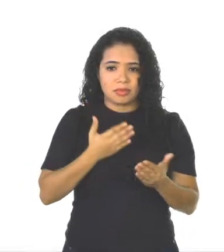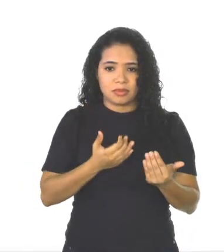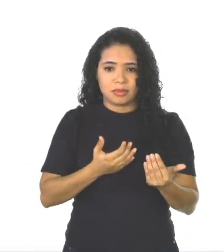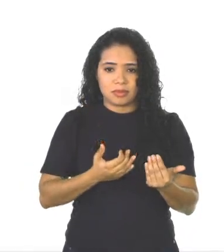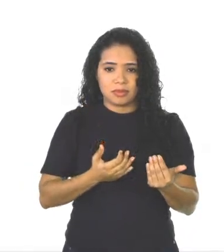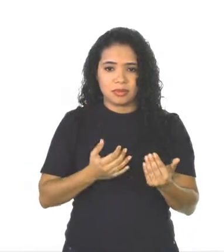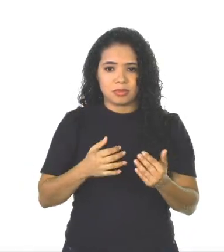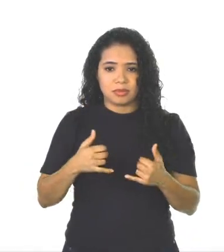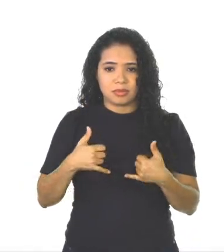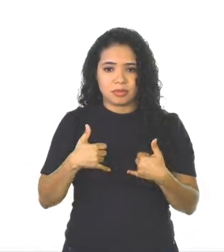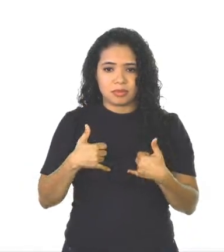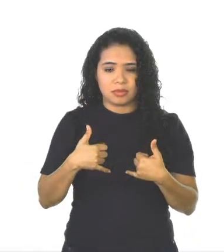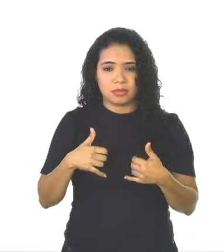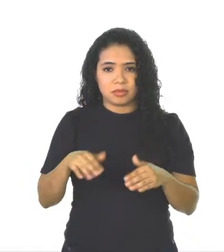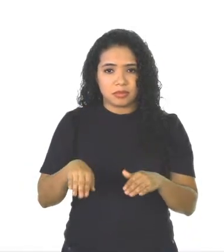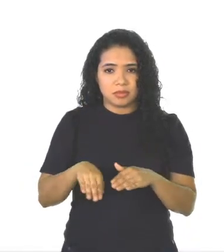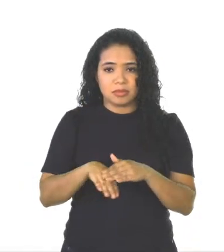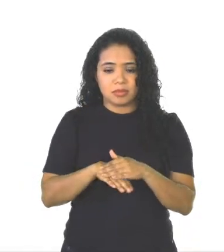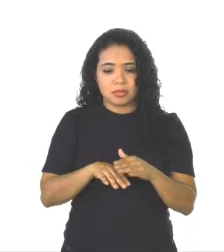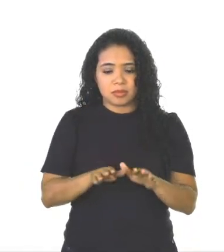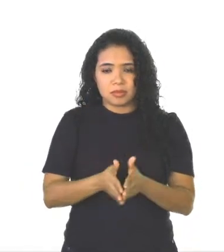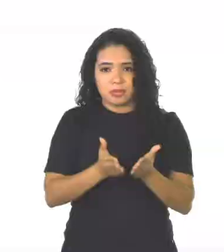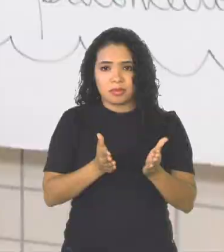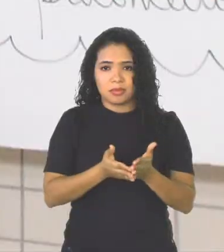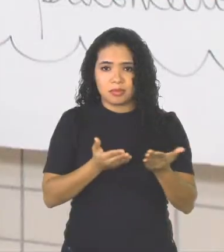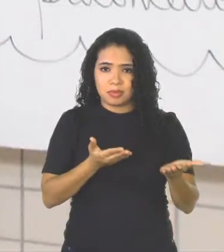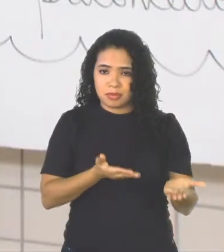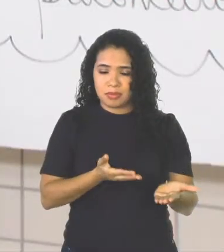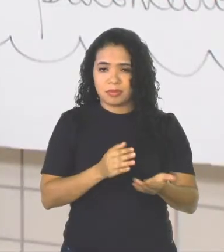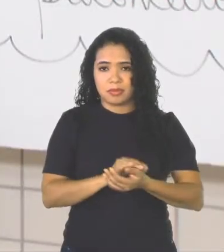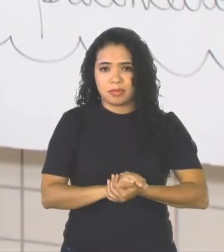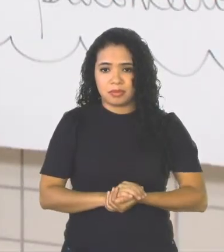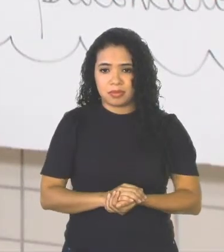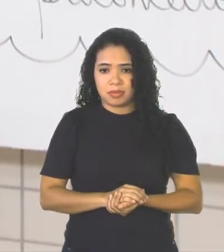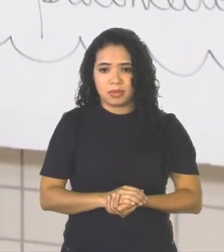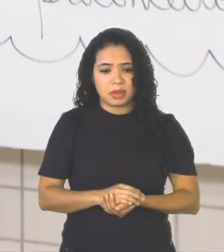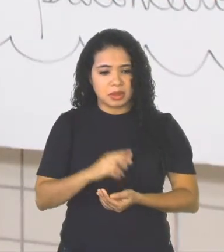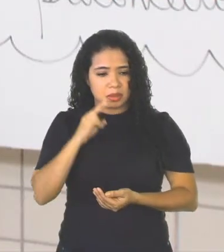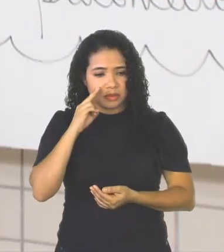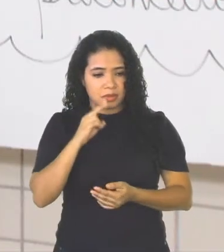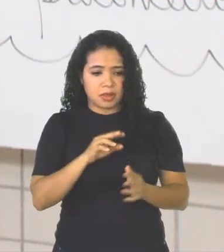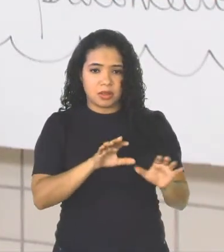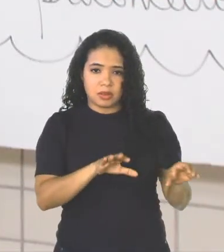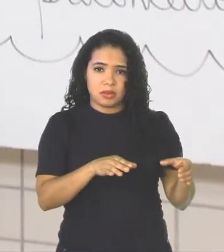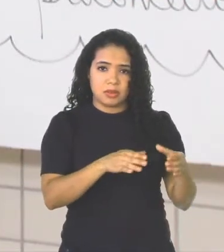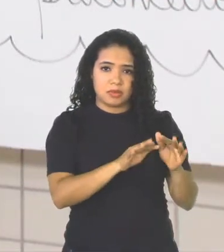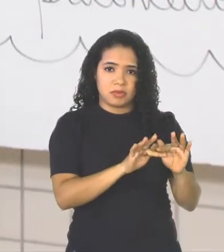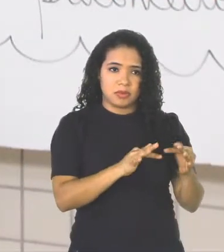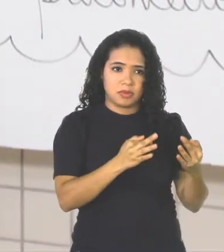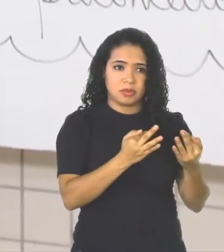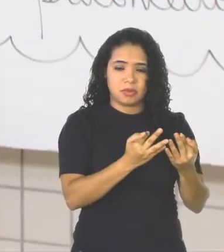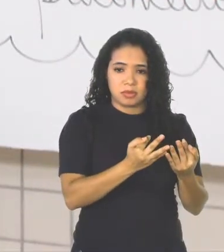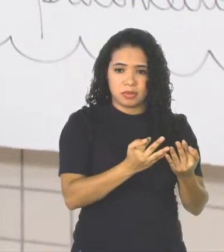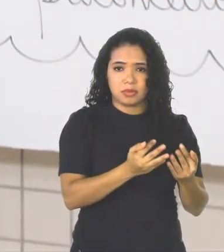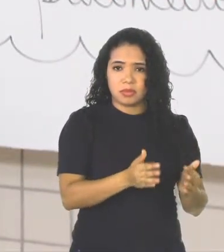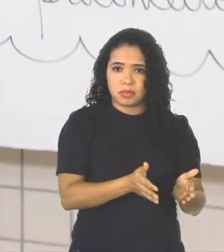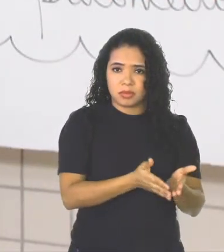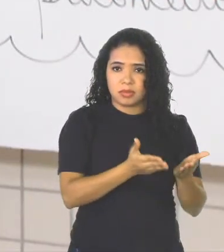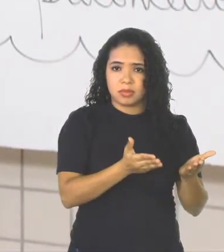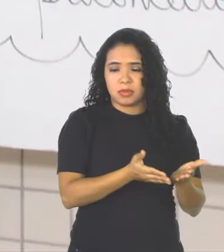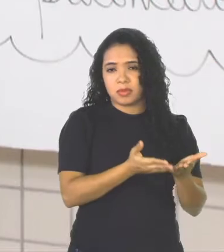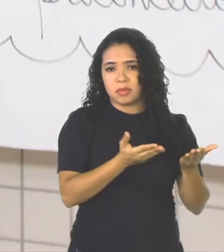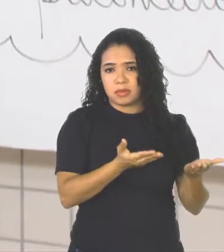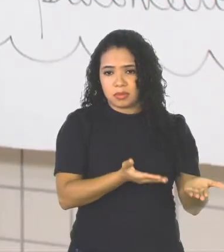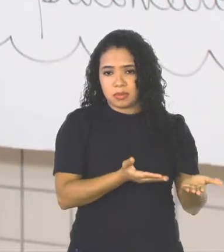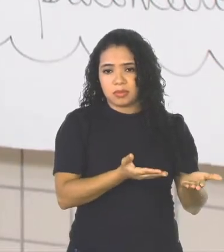jovem era de origem humilde. Então, essa questão também da família de Elizabeth, né, ser de origem